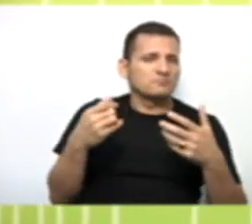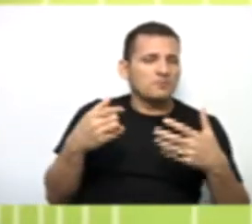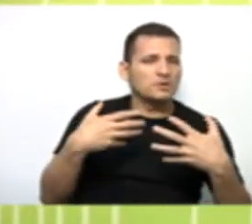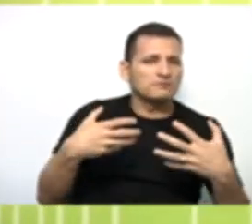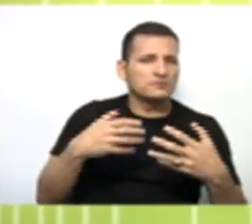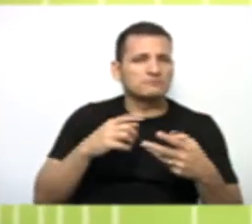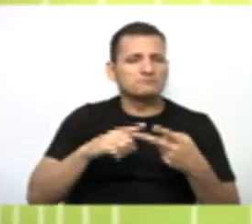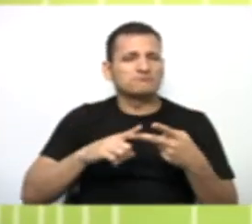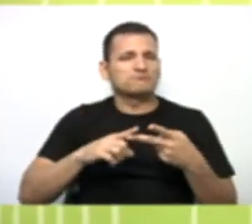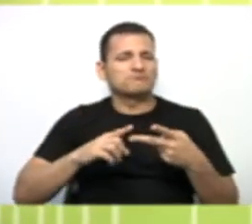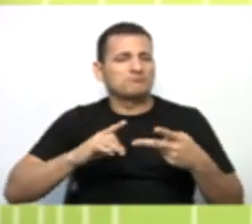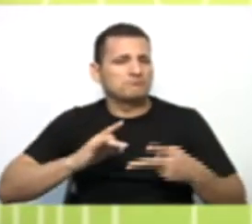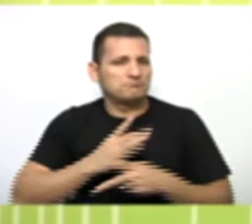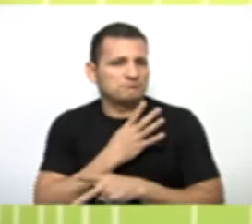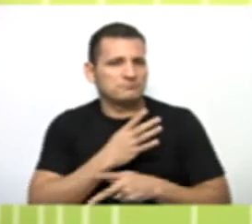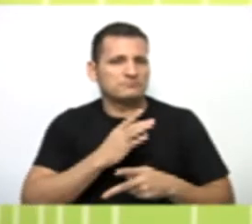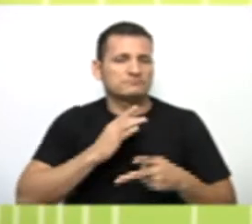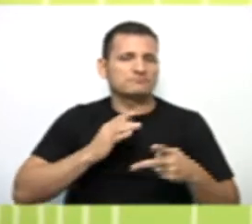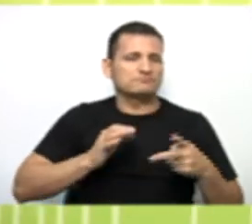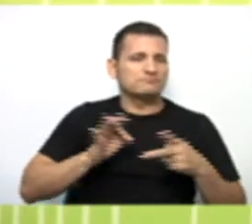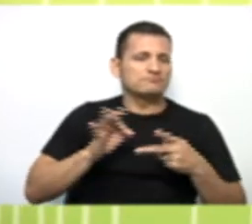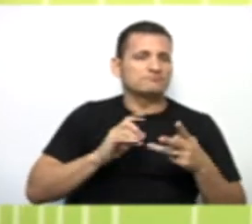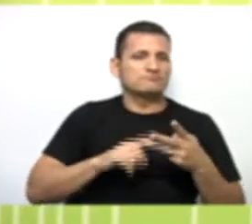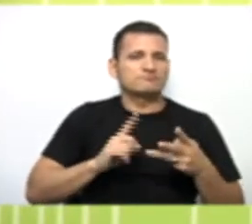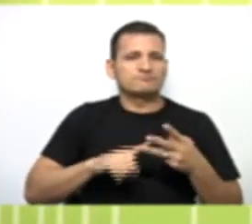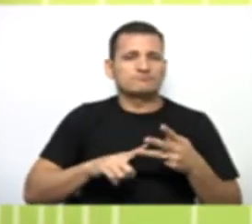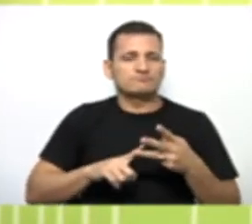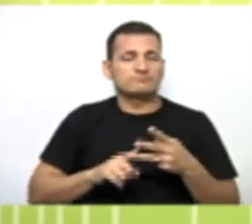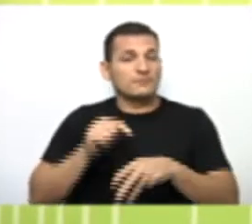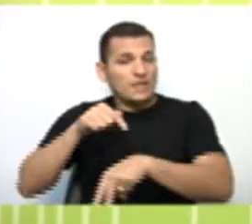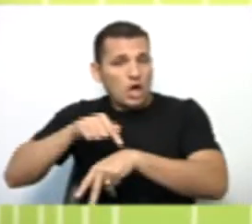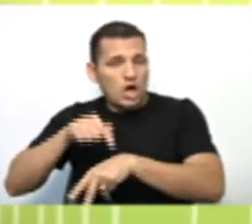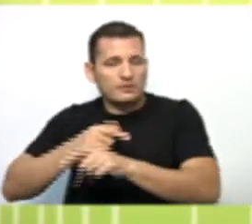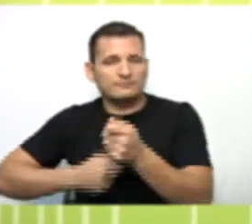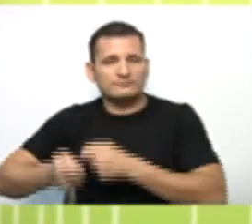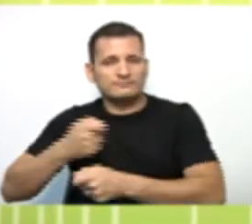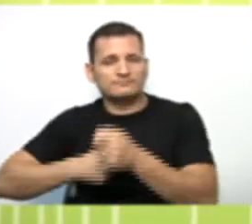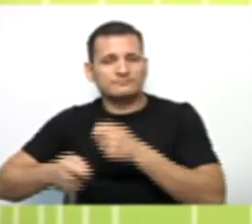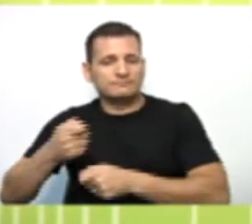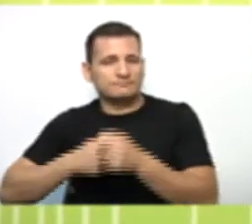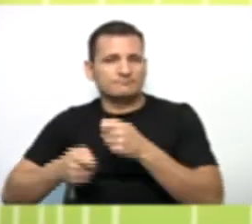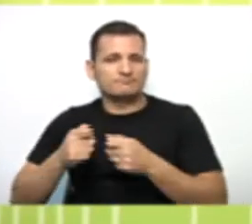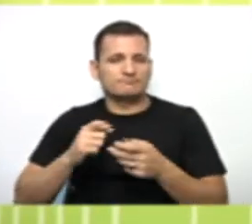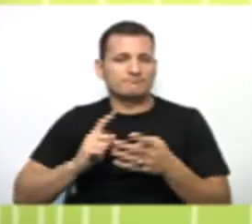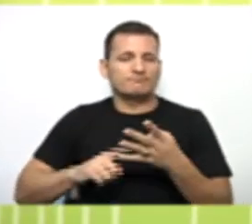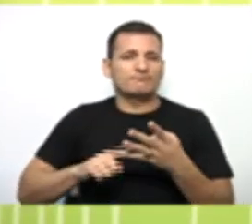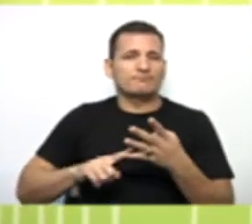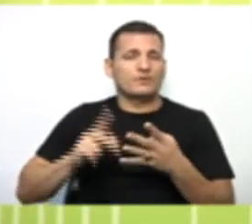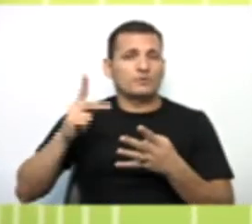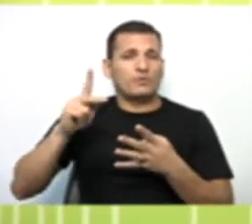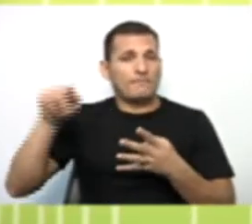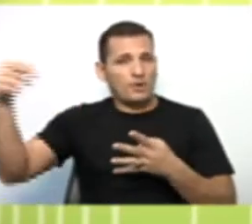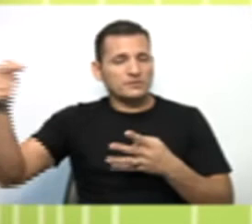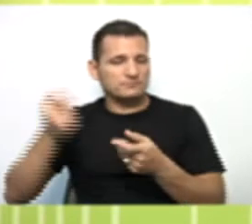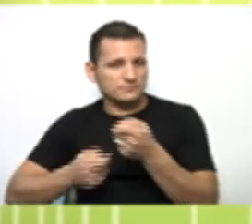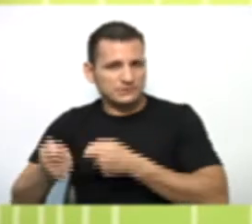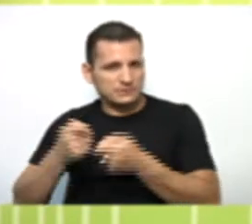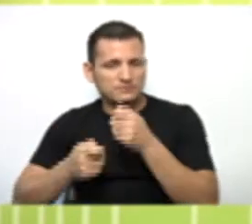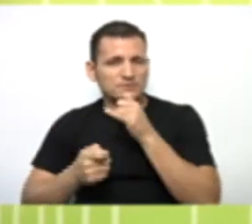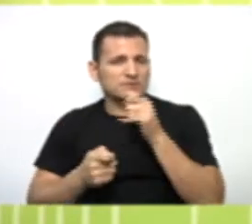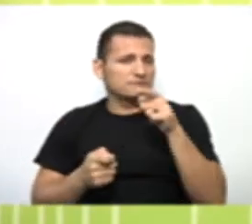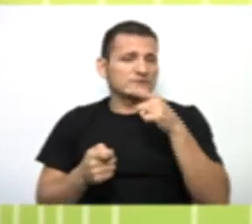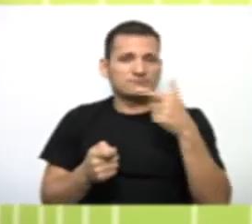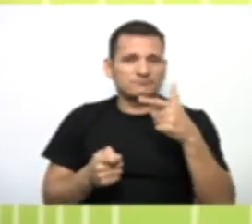adianta preparação, não adianta estar na hora da negociação, não adianta o pós-negociação se você não